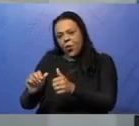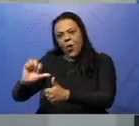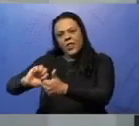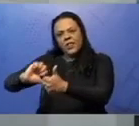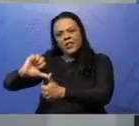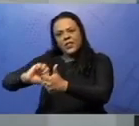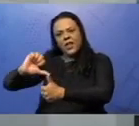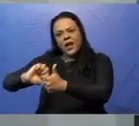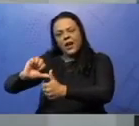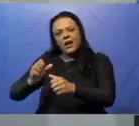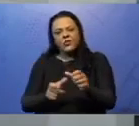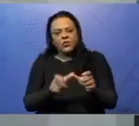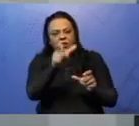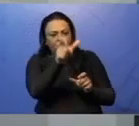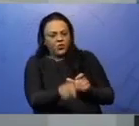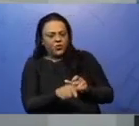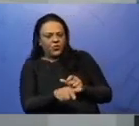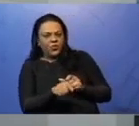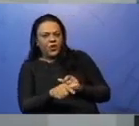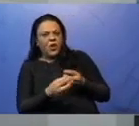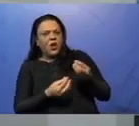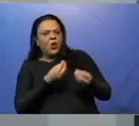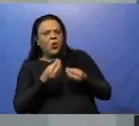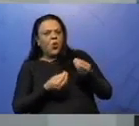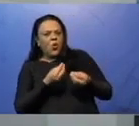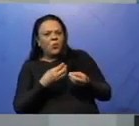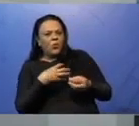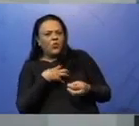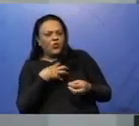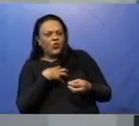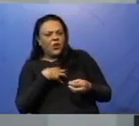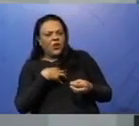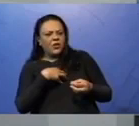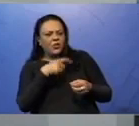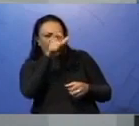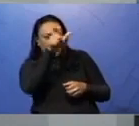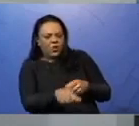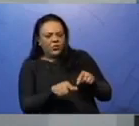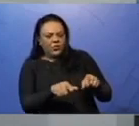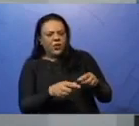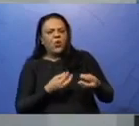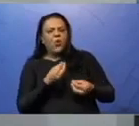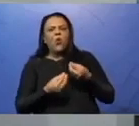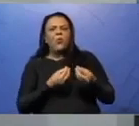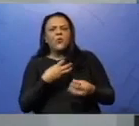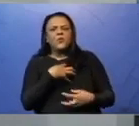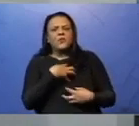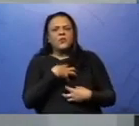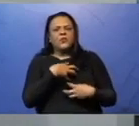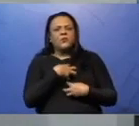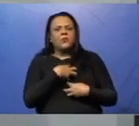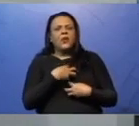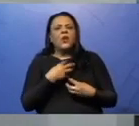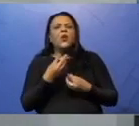sujeito. Aquilo que eu estou falando sobre o sujeito. O jeito que o sujeito se encontra.